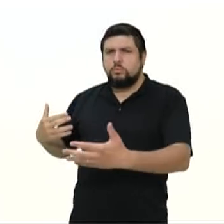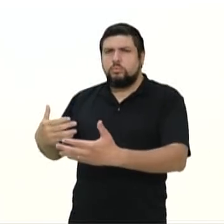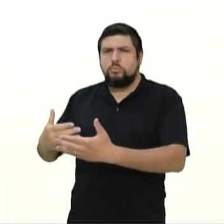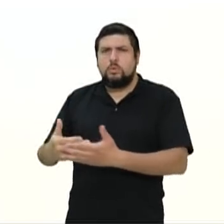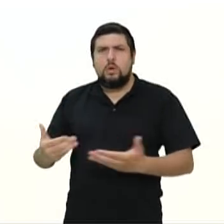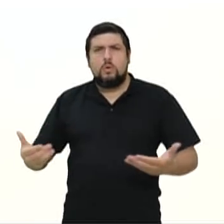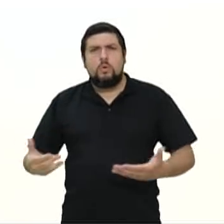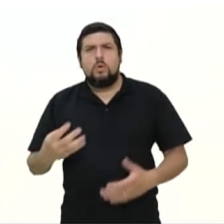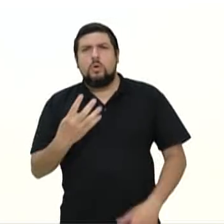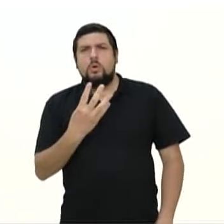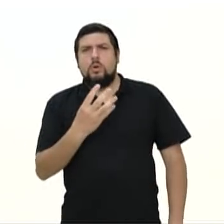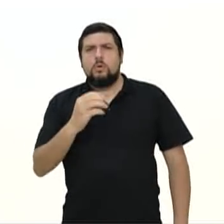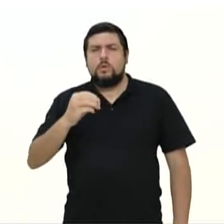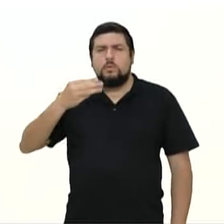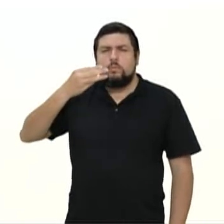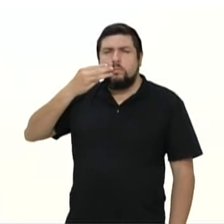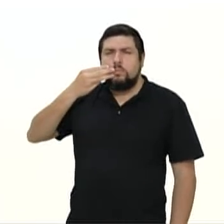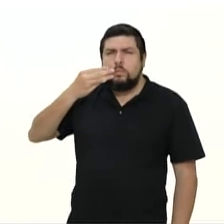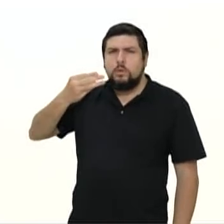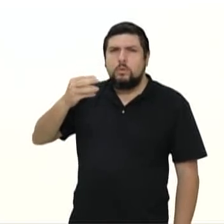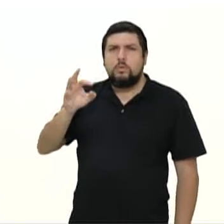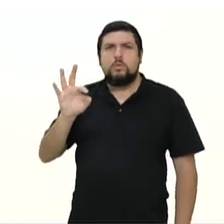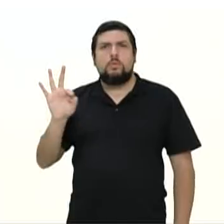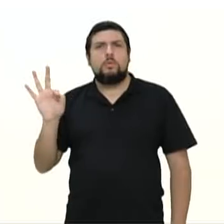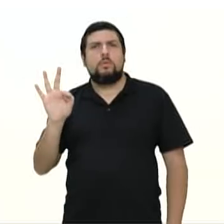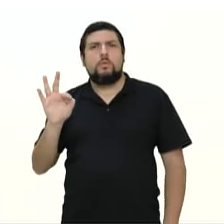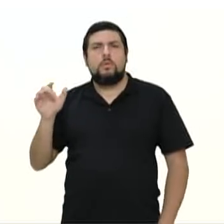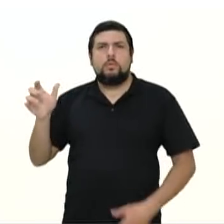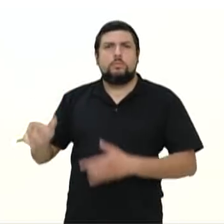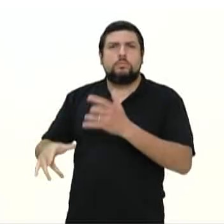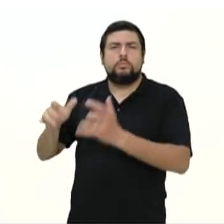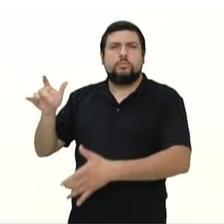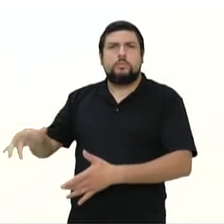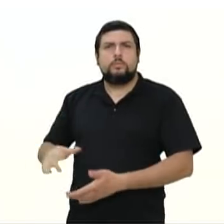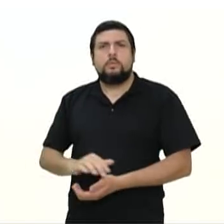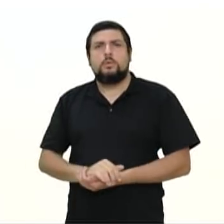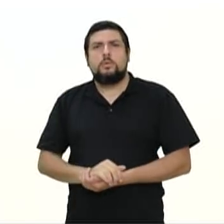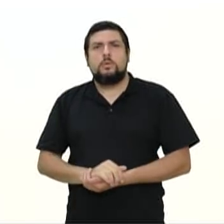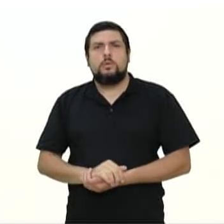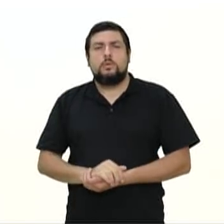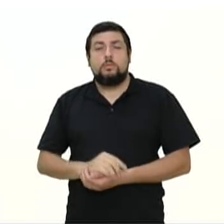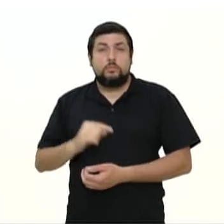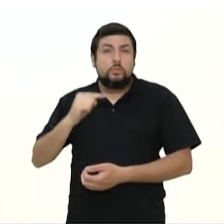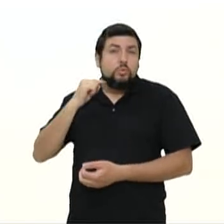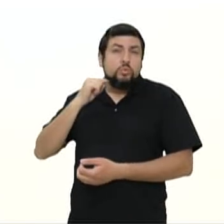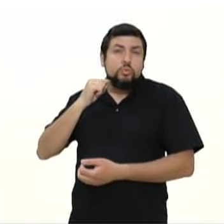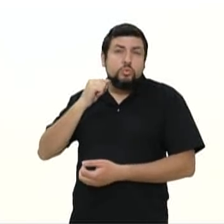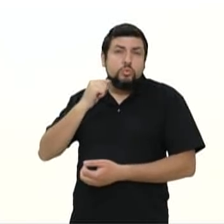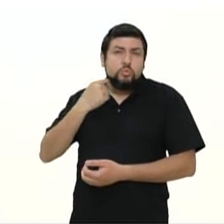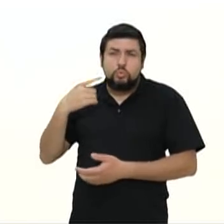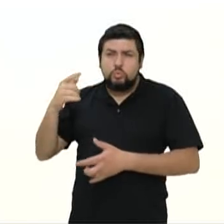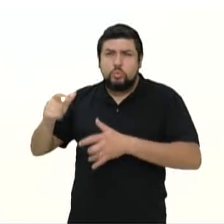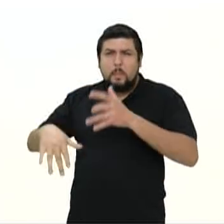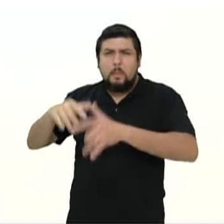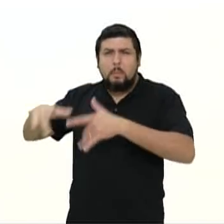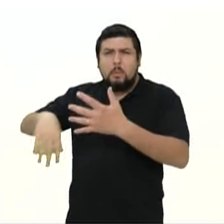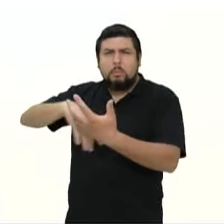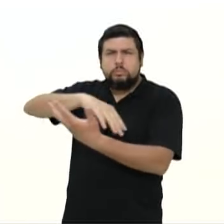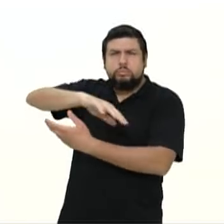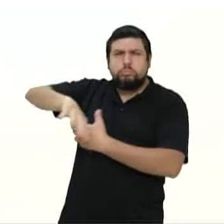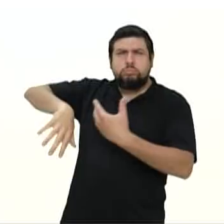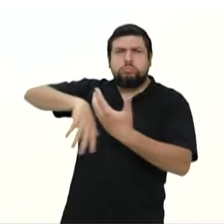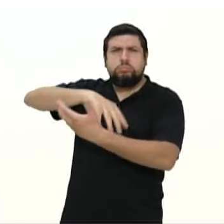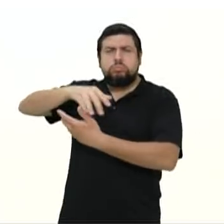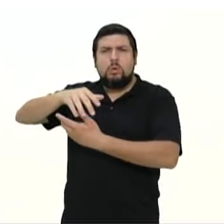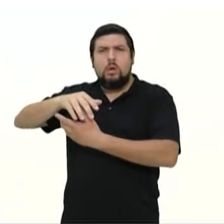milhões de toneladas de detritos. É tanta sujeira emaranhada no mesmo espaço que o